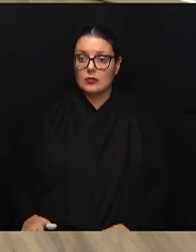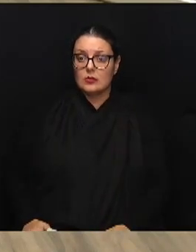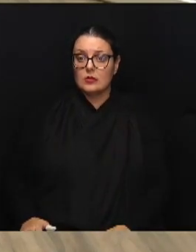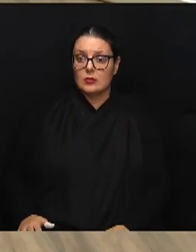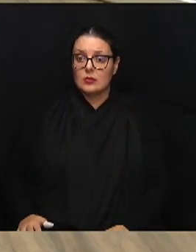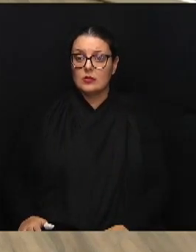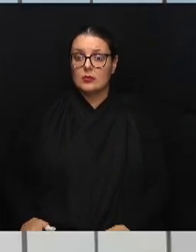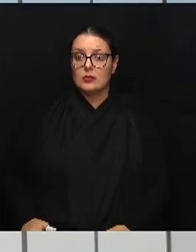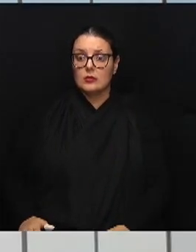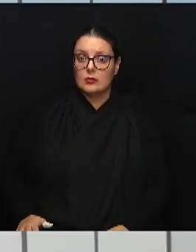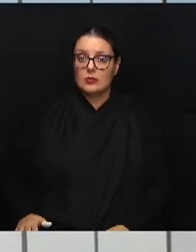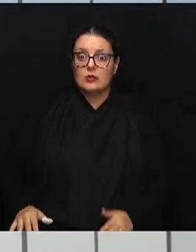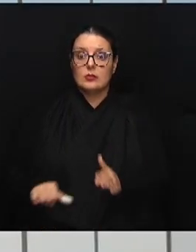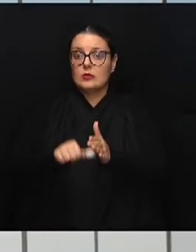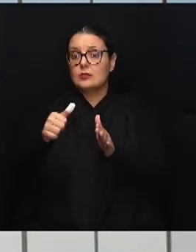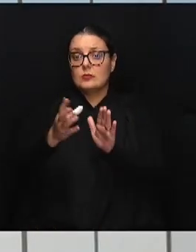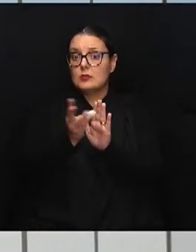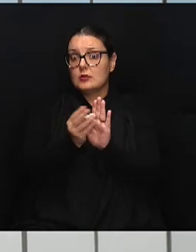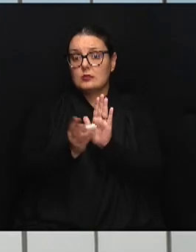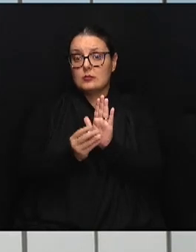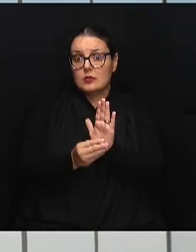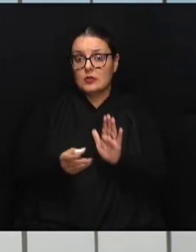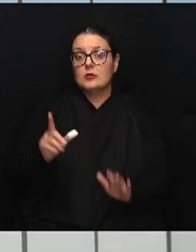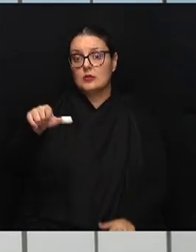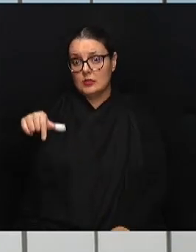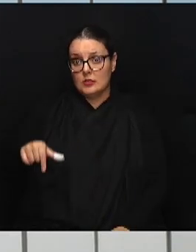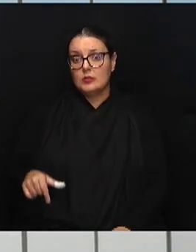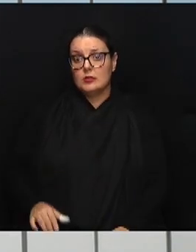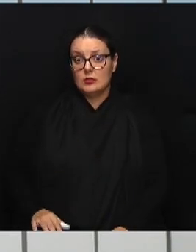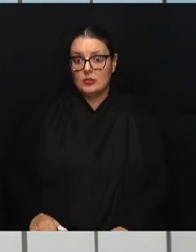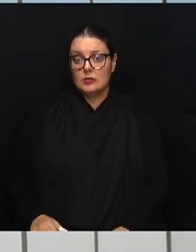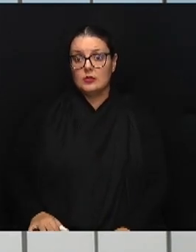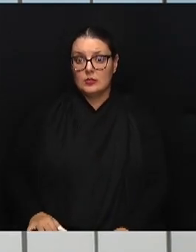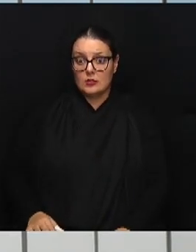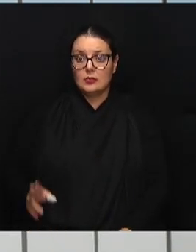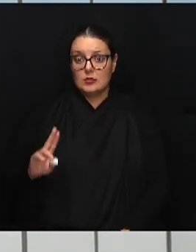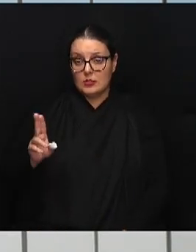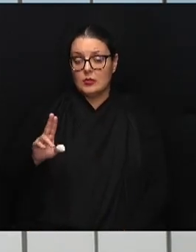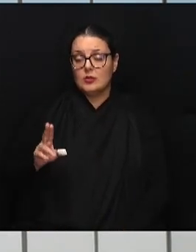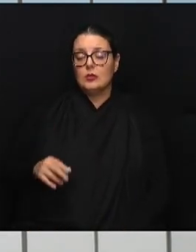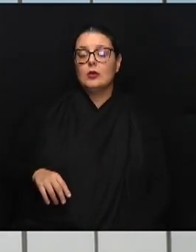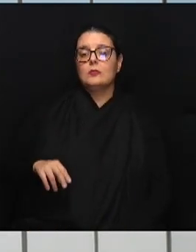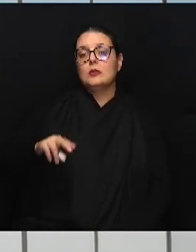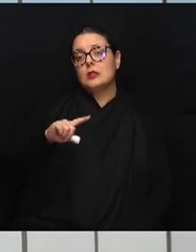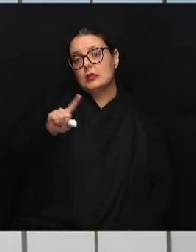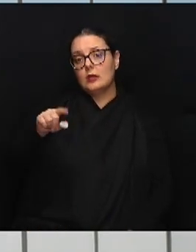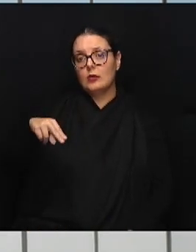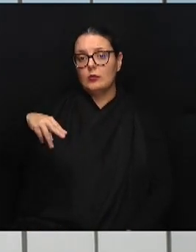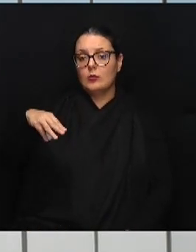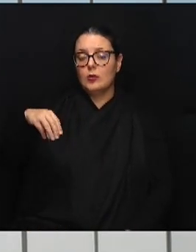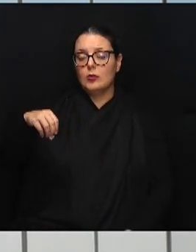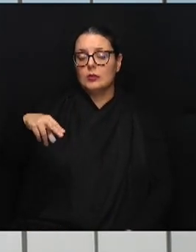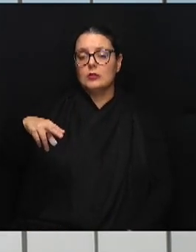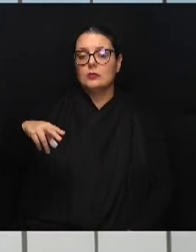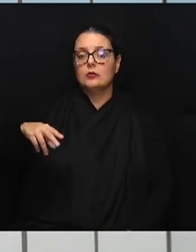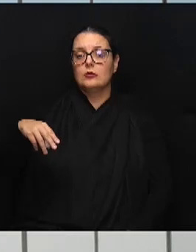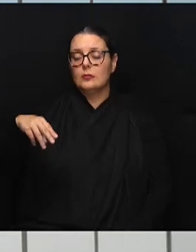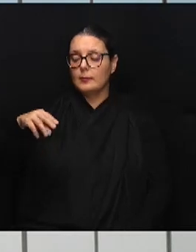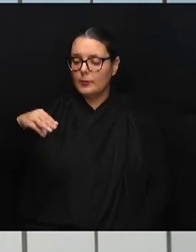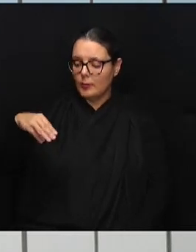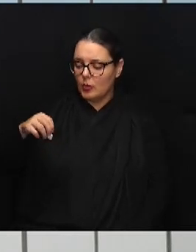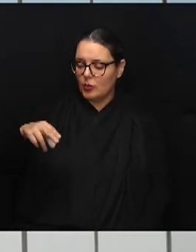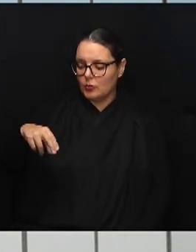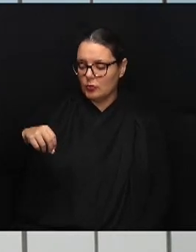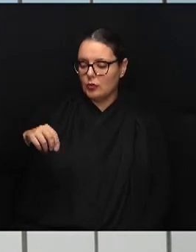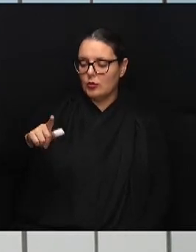entre os primeiros conceitos que depois veio ser chamado de não monogamia, que é a compreensão de que as pessoas